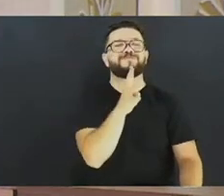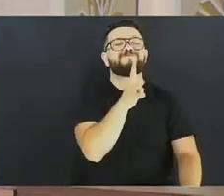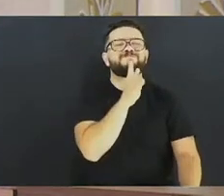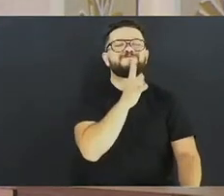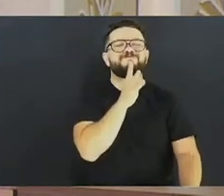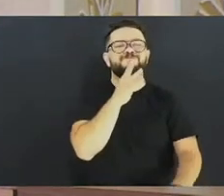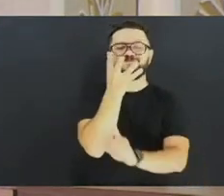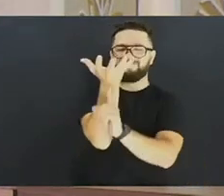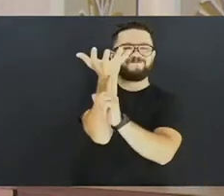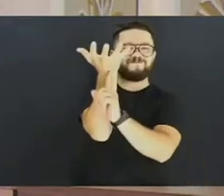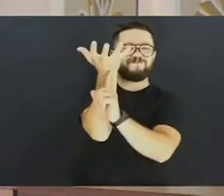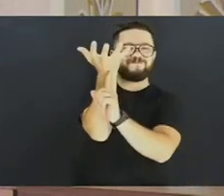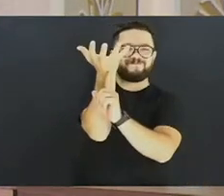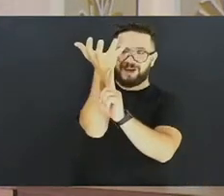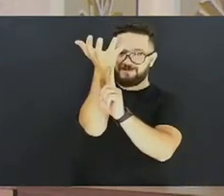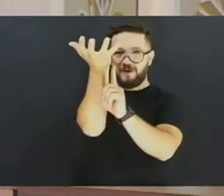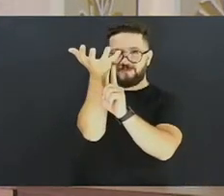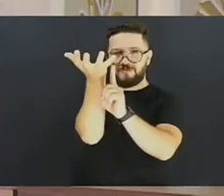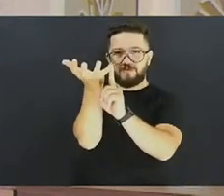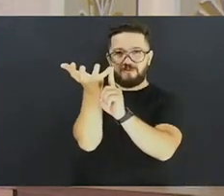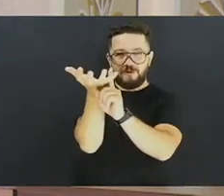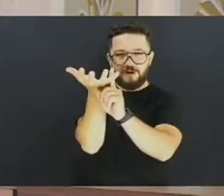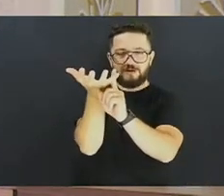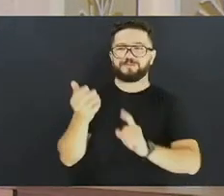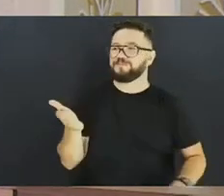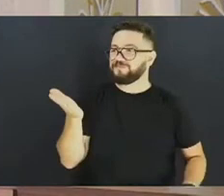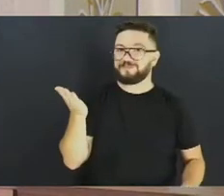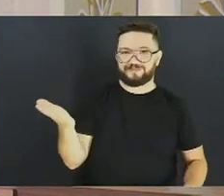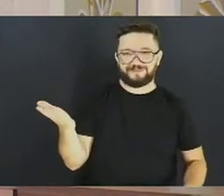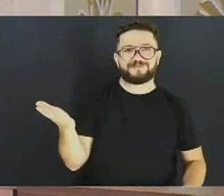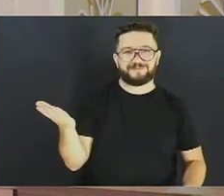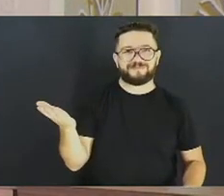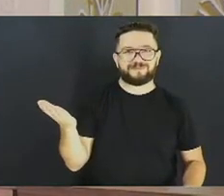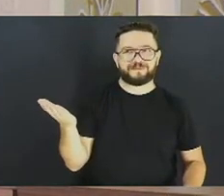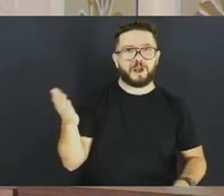currículo do professor Zanetti é muito extenso.